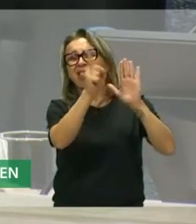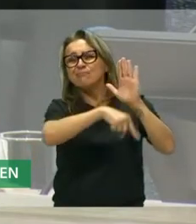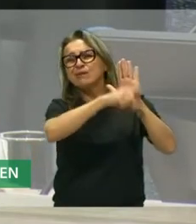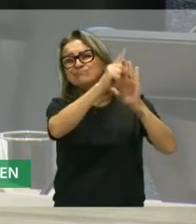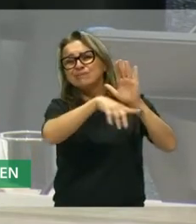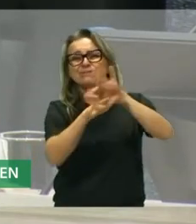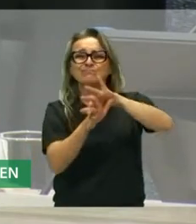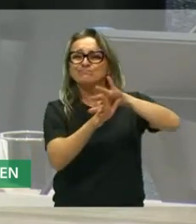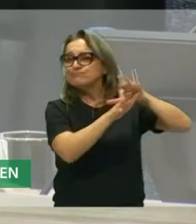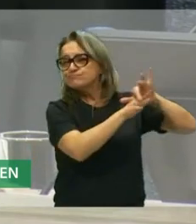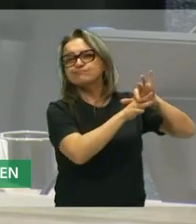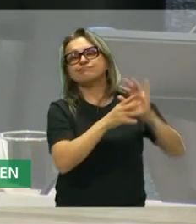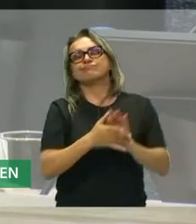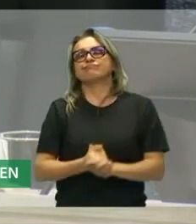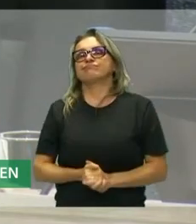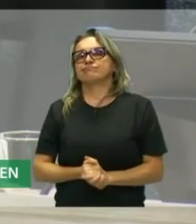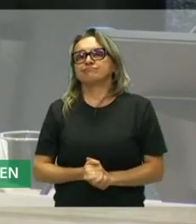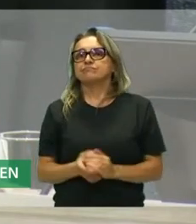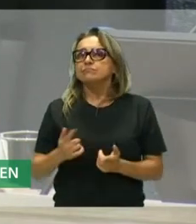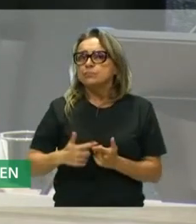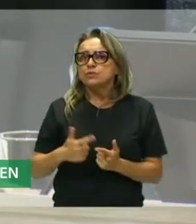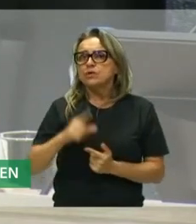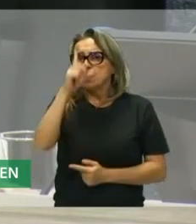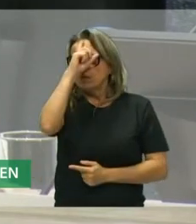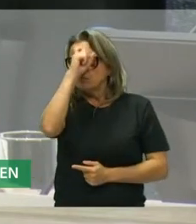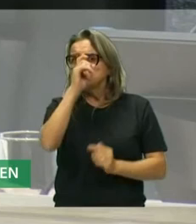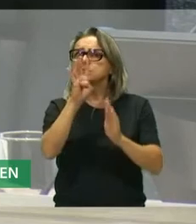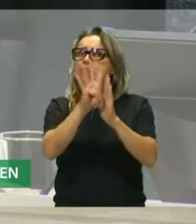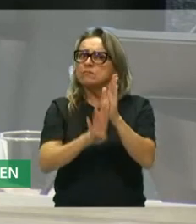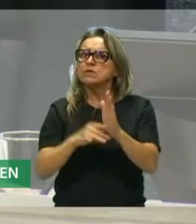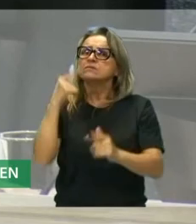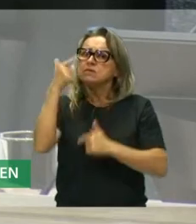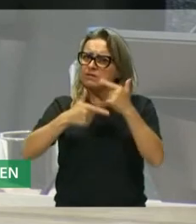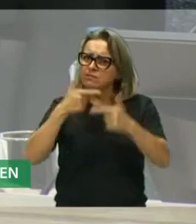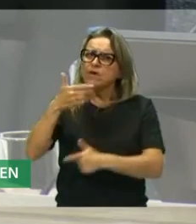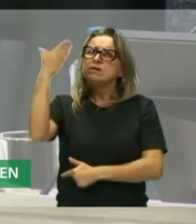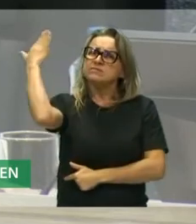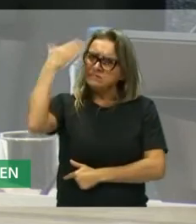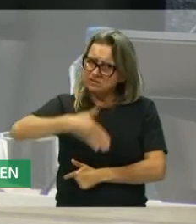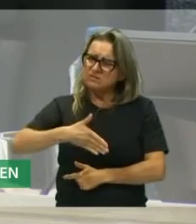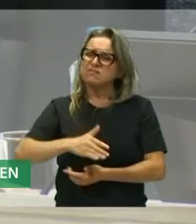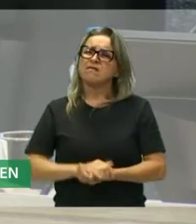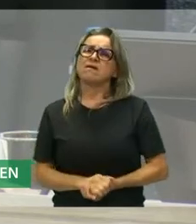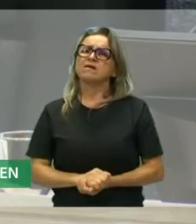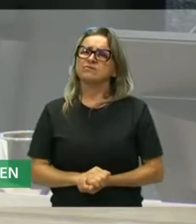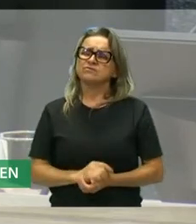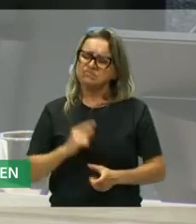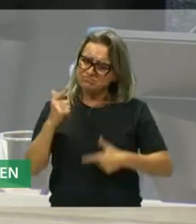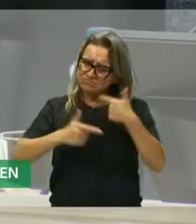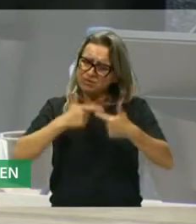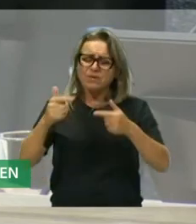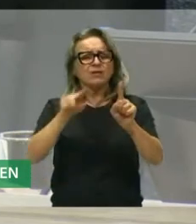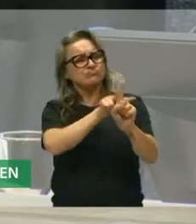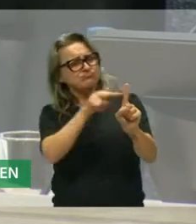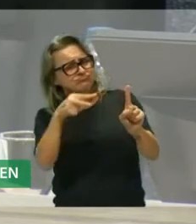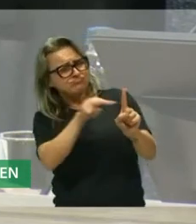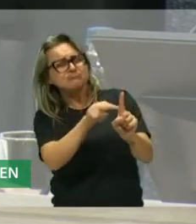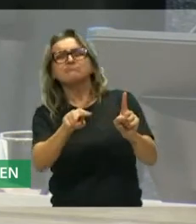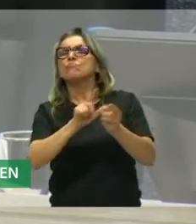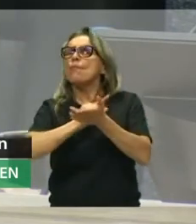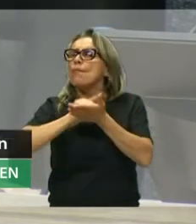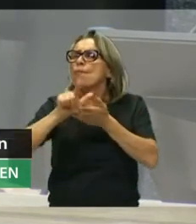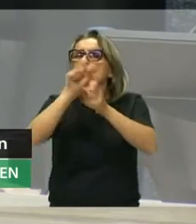Nós trabalhamos com muita seriedade, nós nos empenhamos bastante, nós trabalhamos com transparência, nós